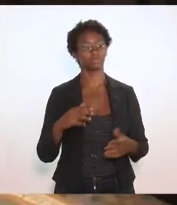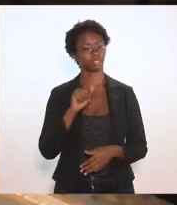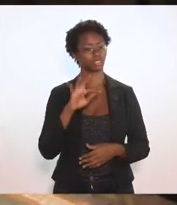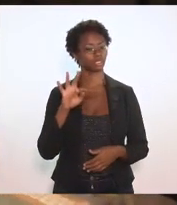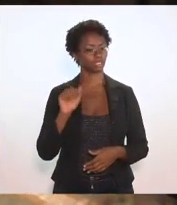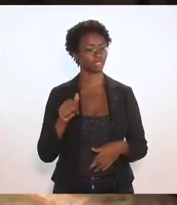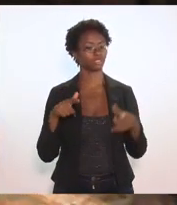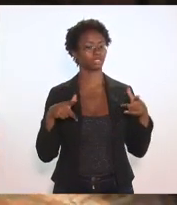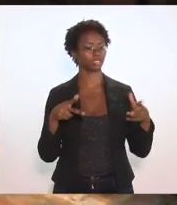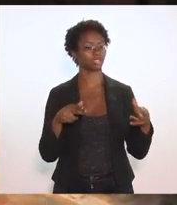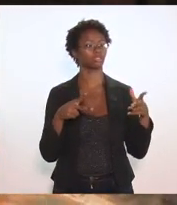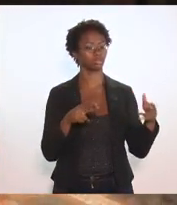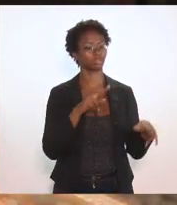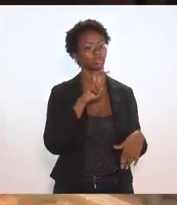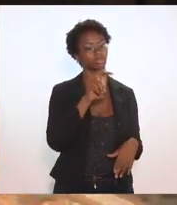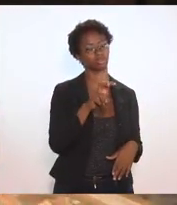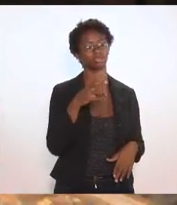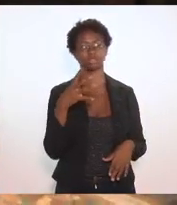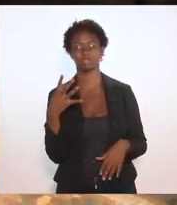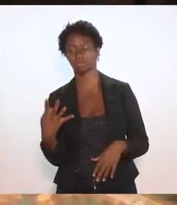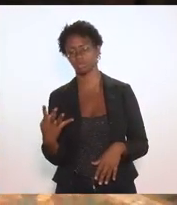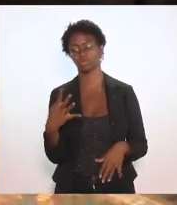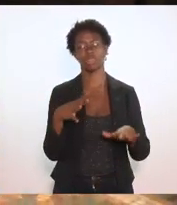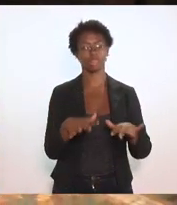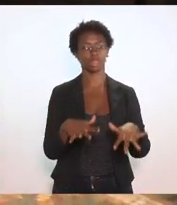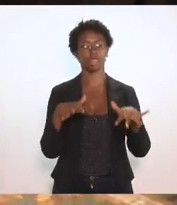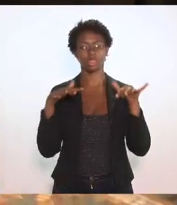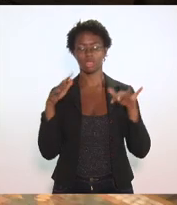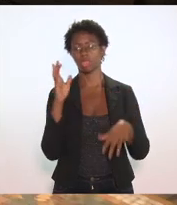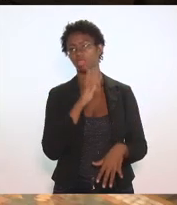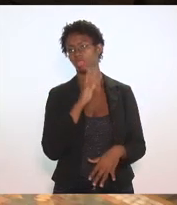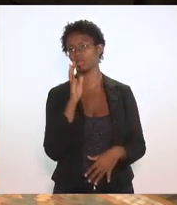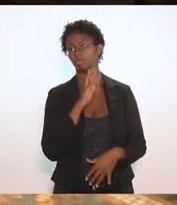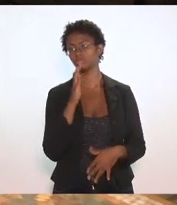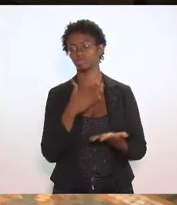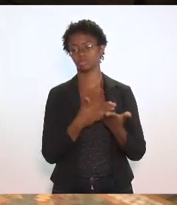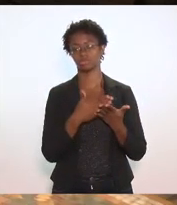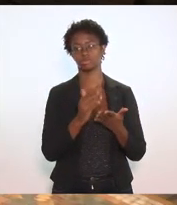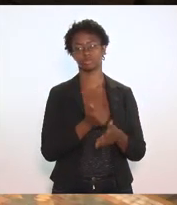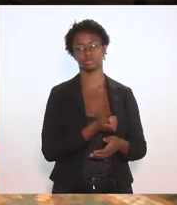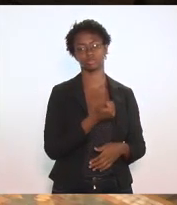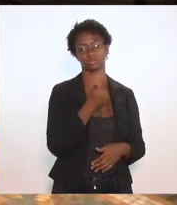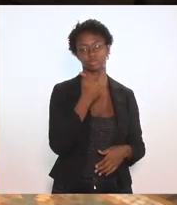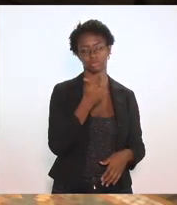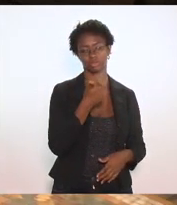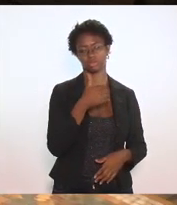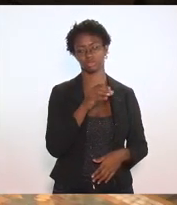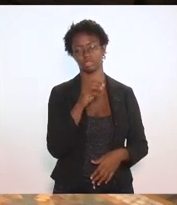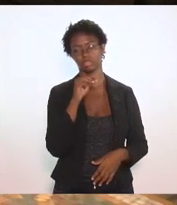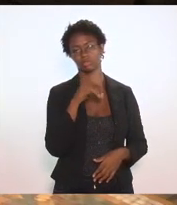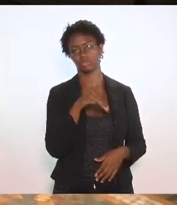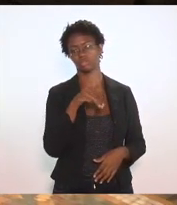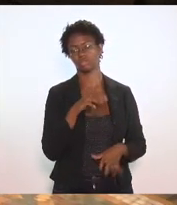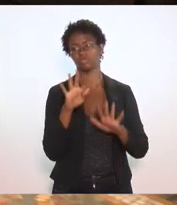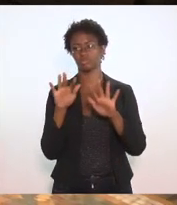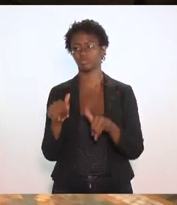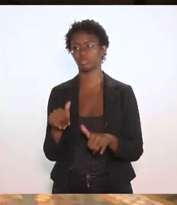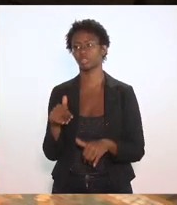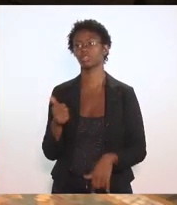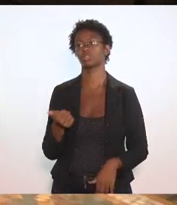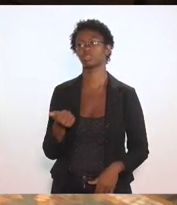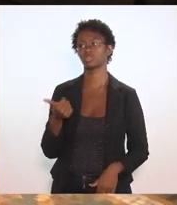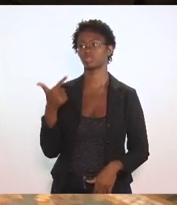exatidão o ocorrido na 54ª sessão extraordinária, que, iniciada às 12 horas e 10 minutos, encerrou-se